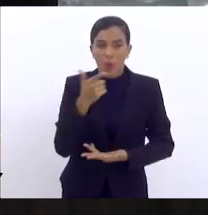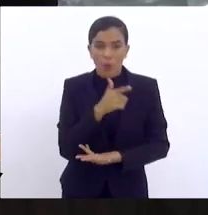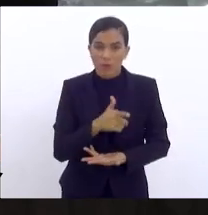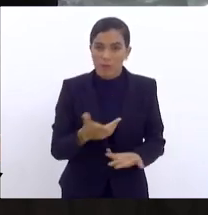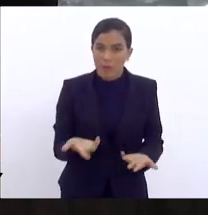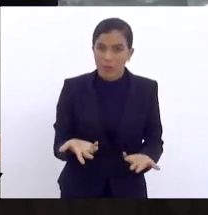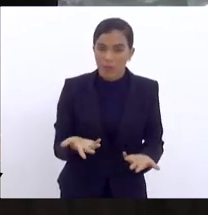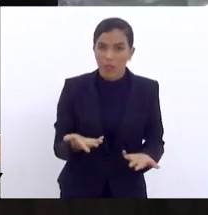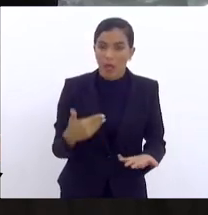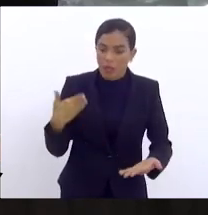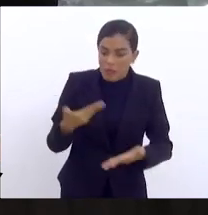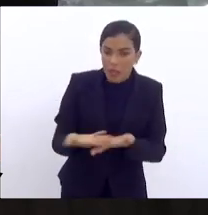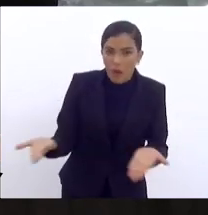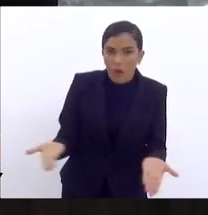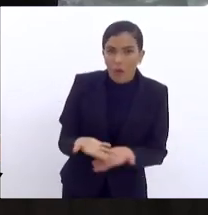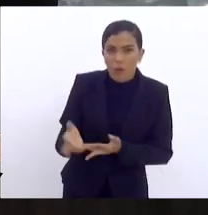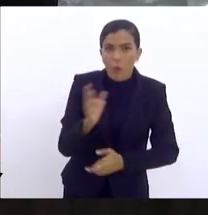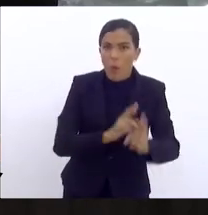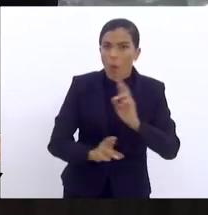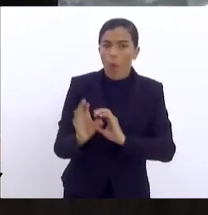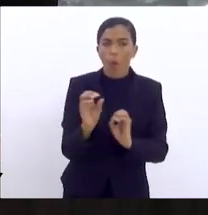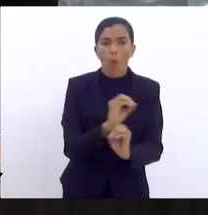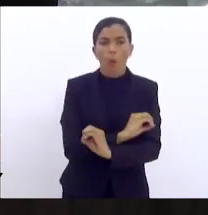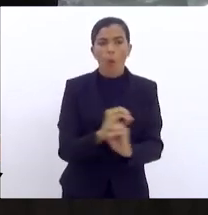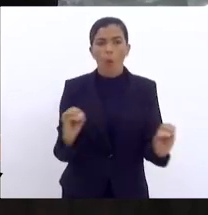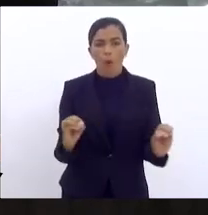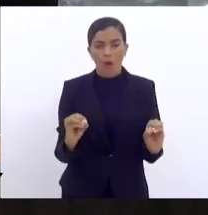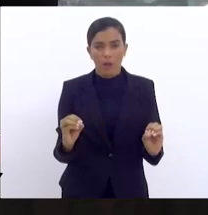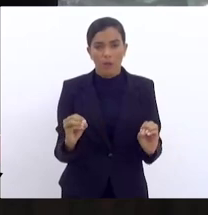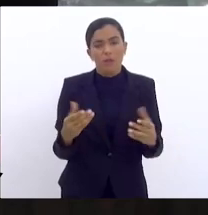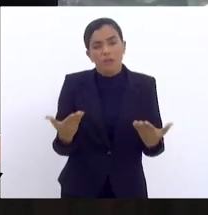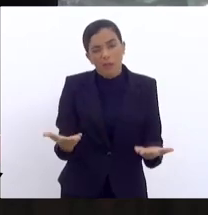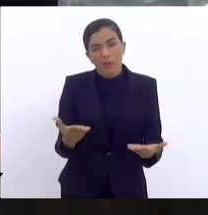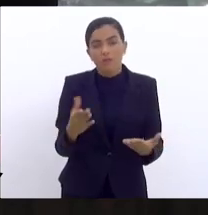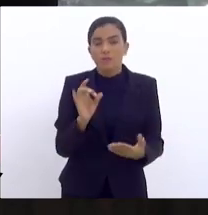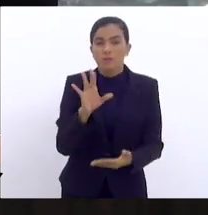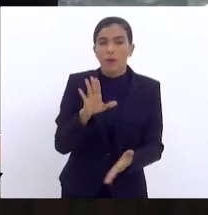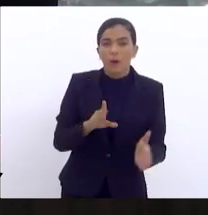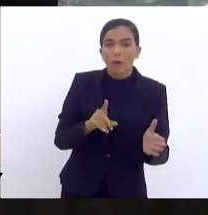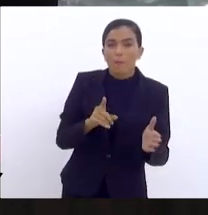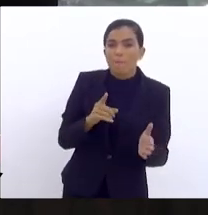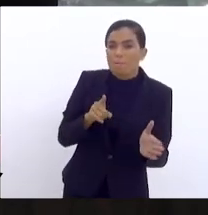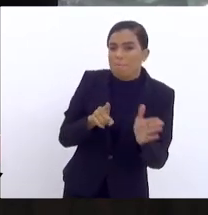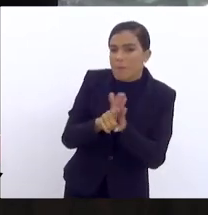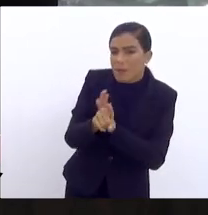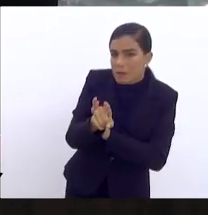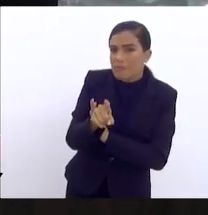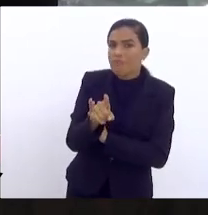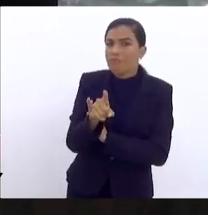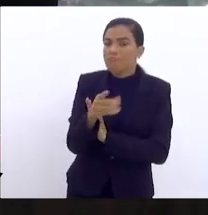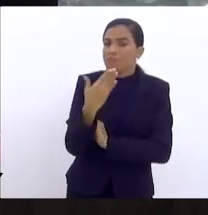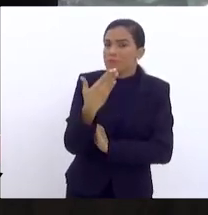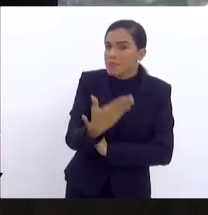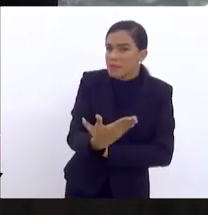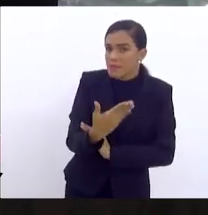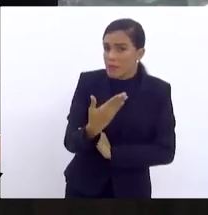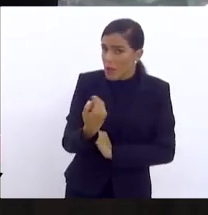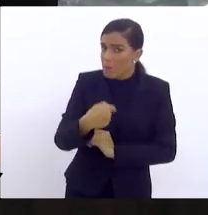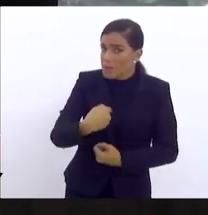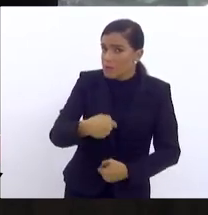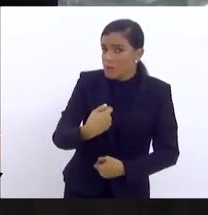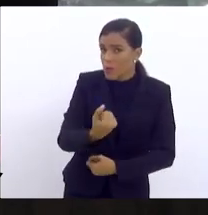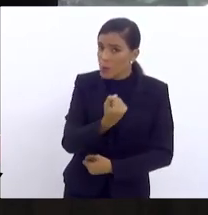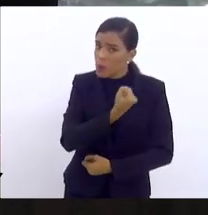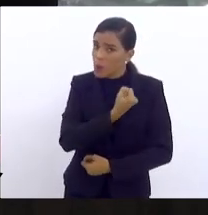hoje eu não tive essa resposta né de poder falar com corregedor então assim só pedir essa que ver essa questão para que possa dar um telefone que o pessoal